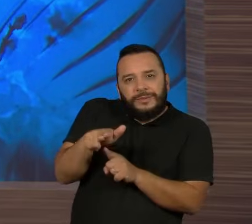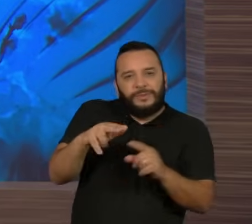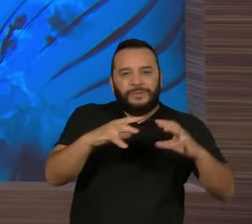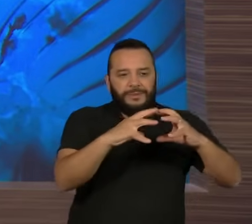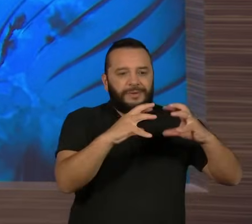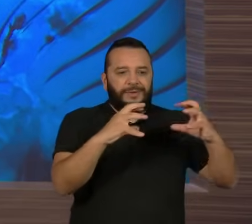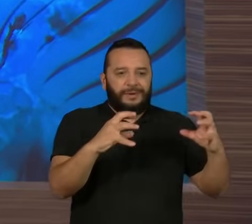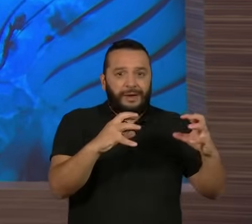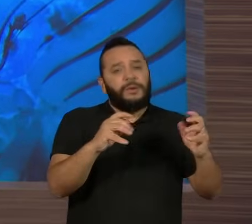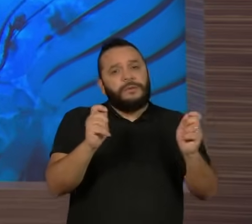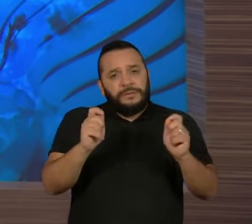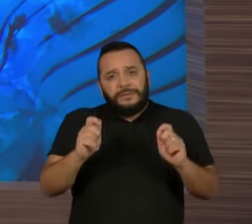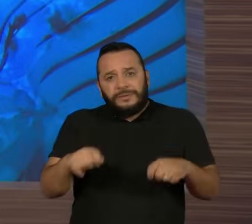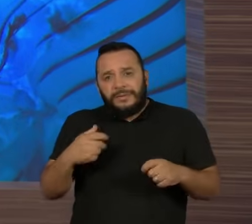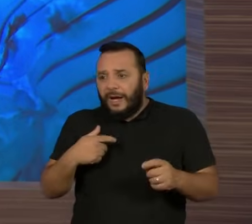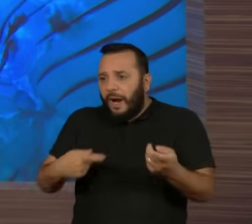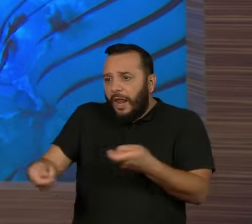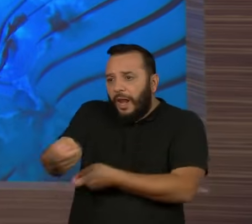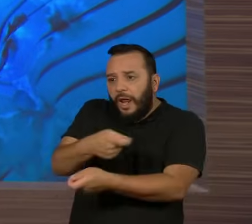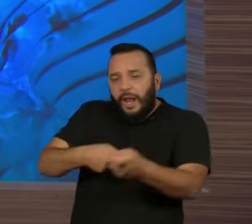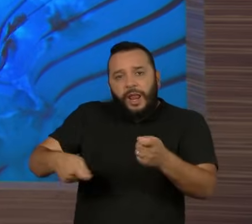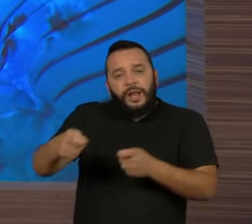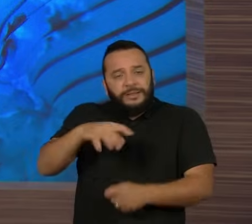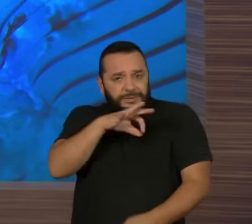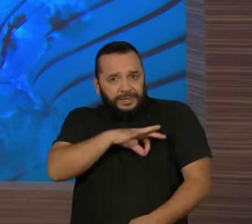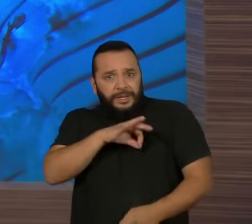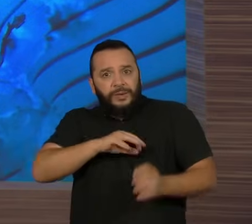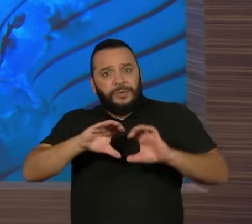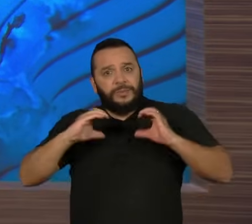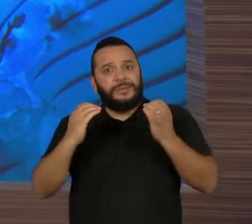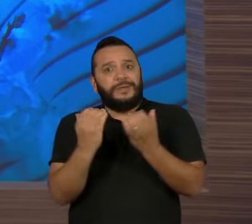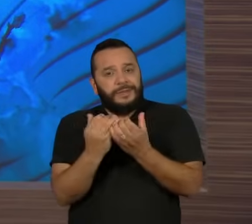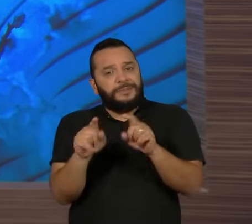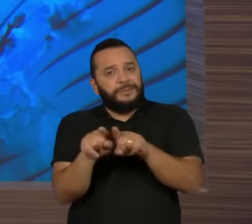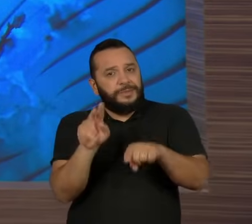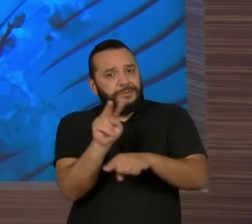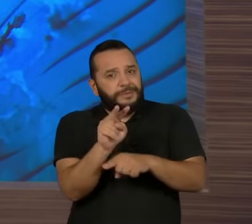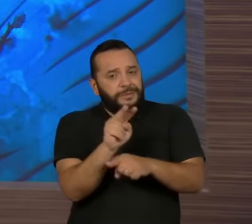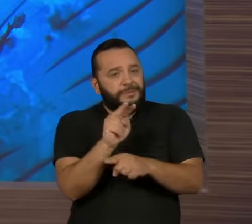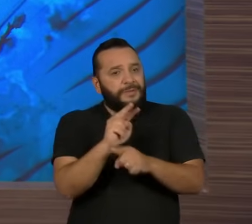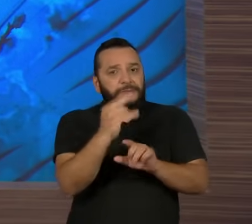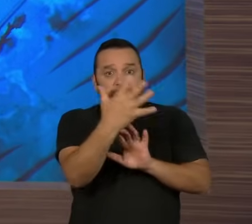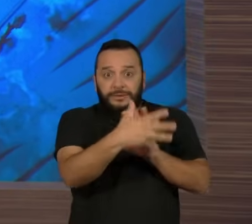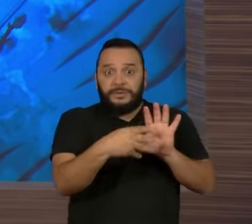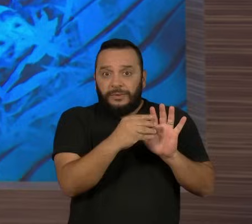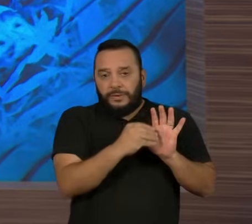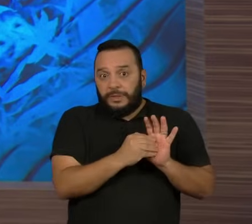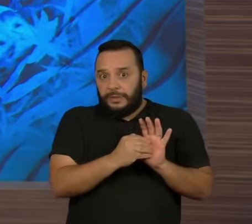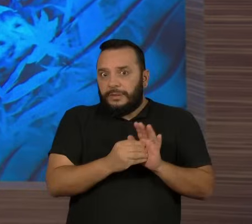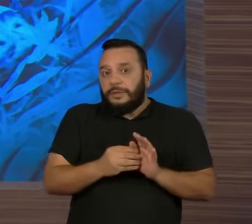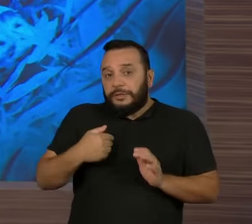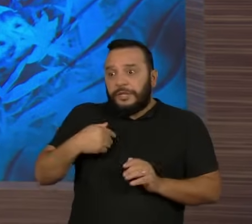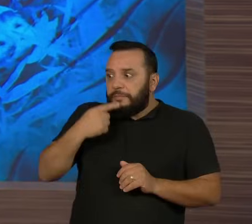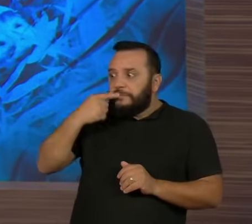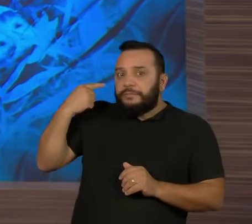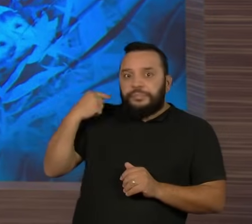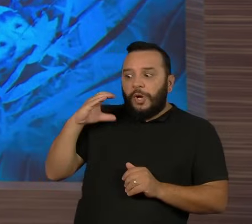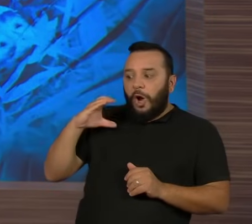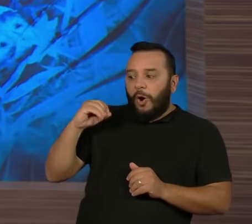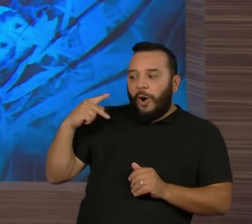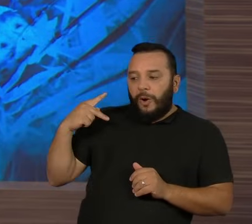e ajudam a preservar a Amazônia. O açaí chegou a ser proibido pela organização da COP30 pelo risco